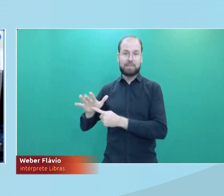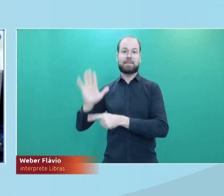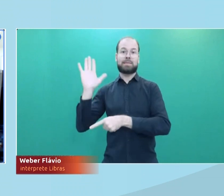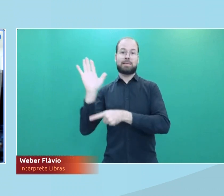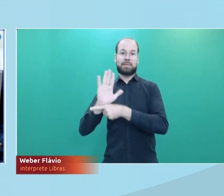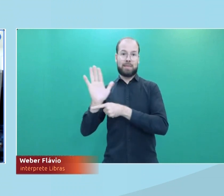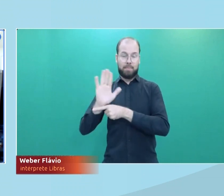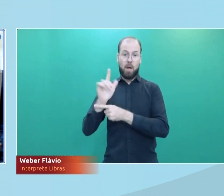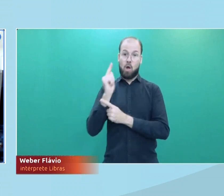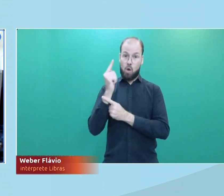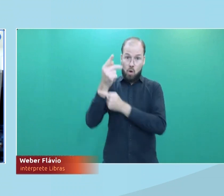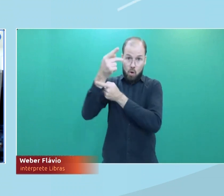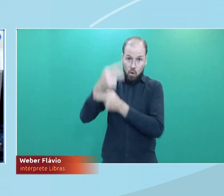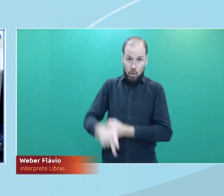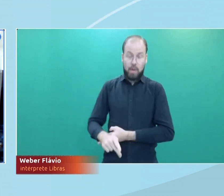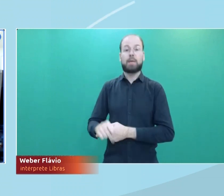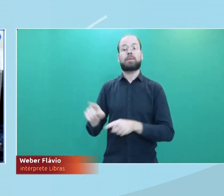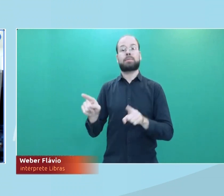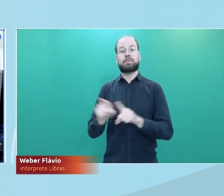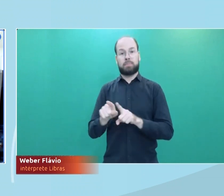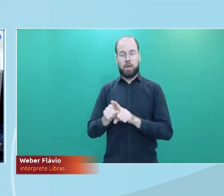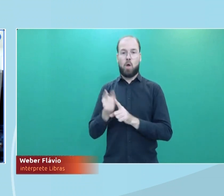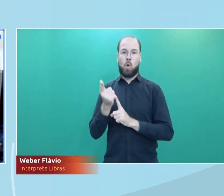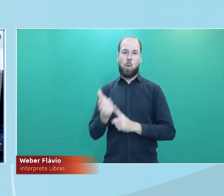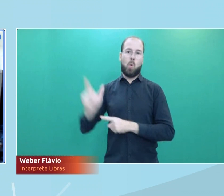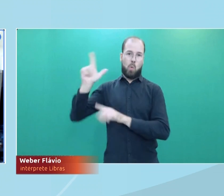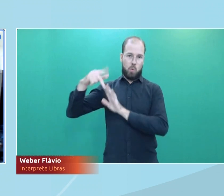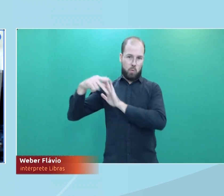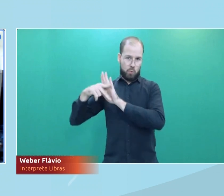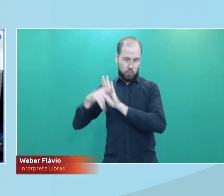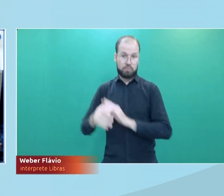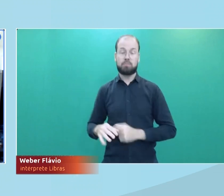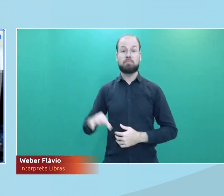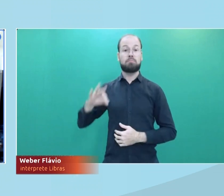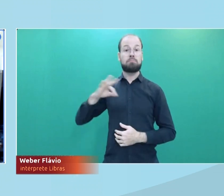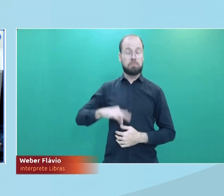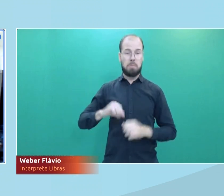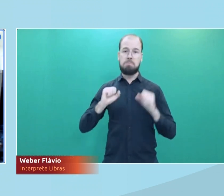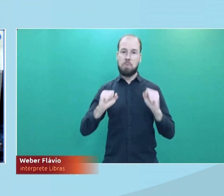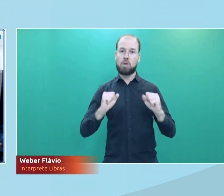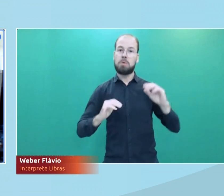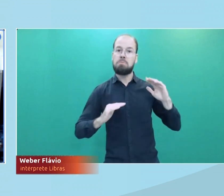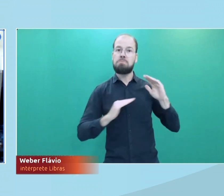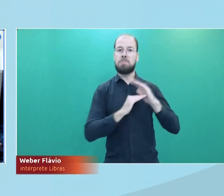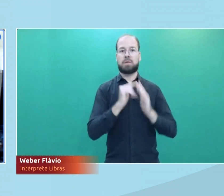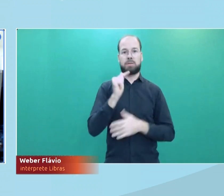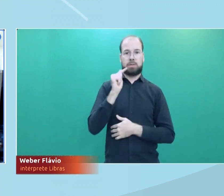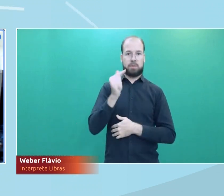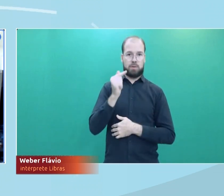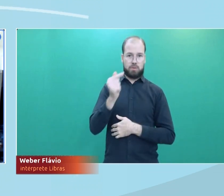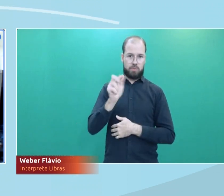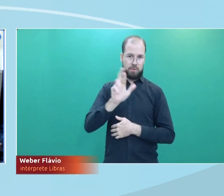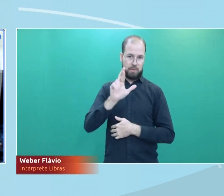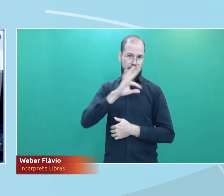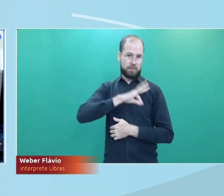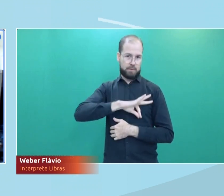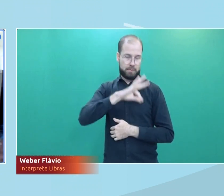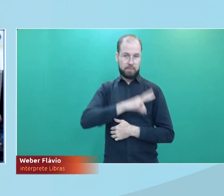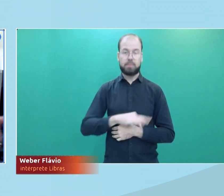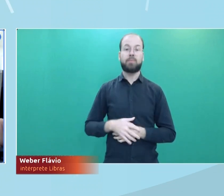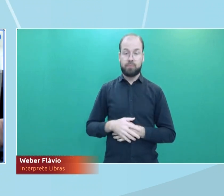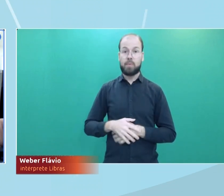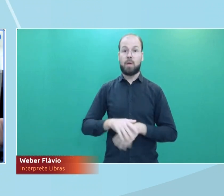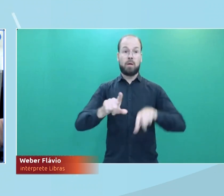Goiano e Becos da Minha Terra. A remuneração pode chegar a R$7.000. A avaliação dos membros, né, que vão formar